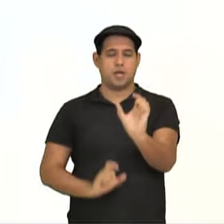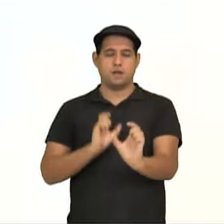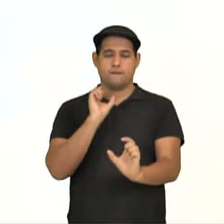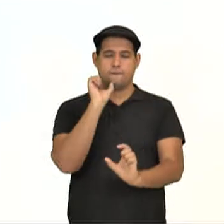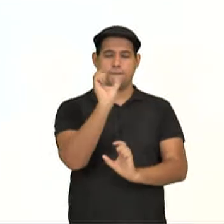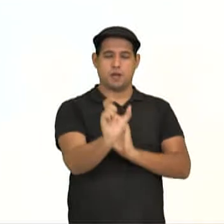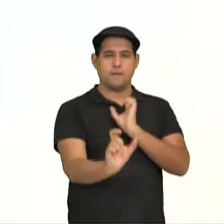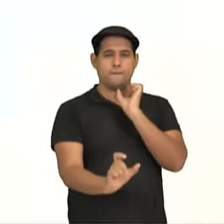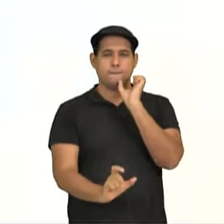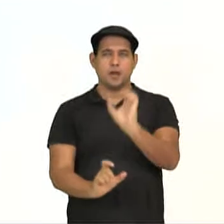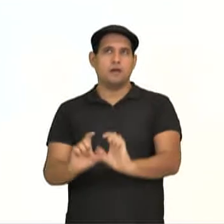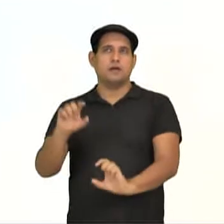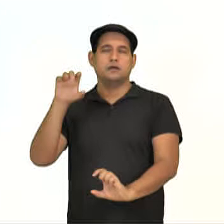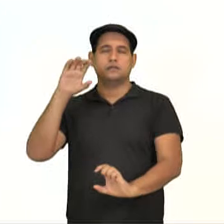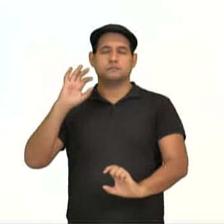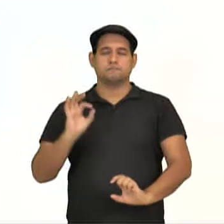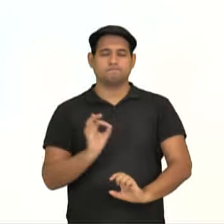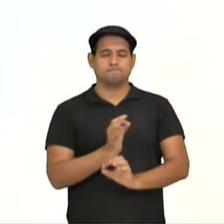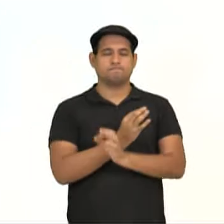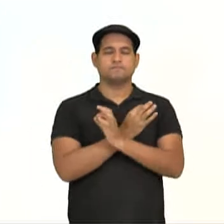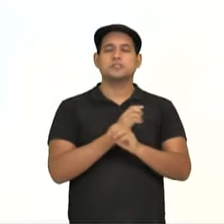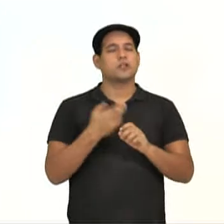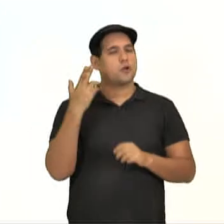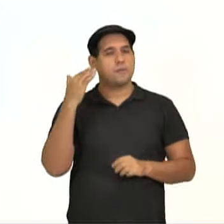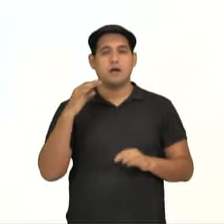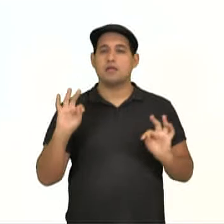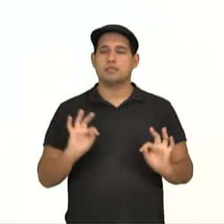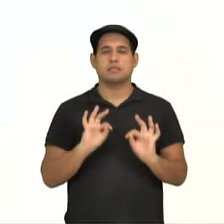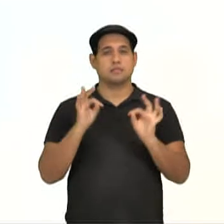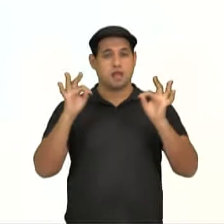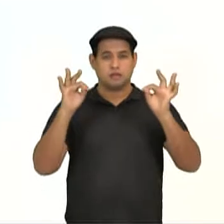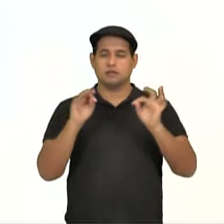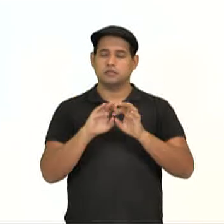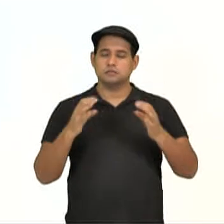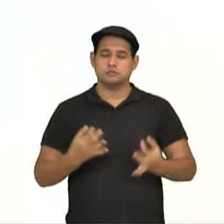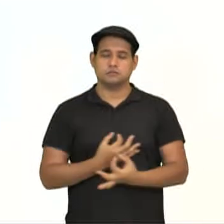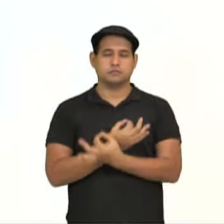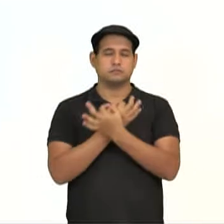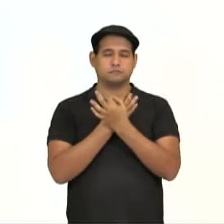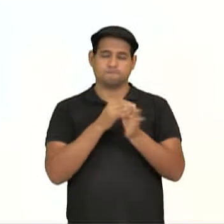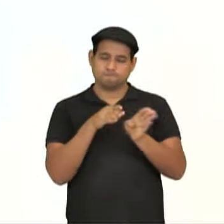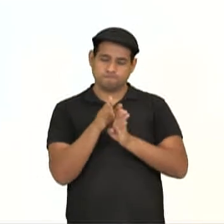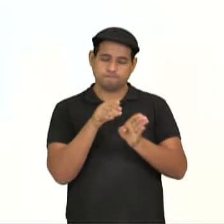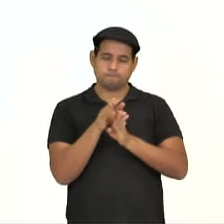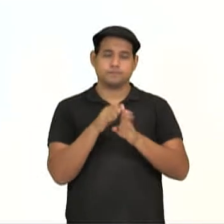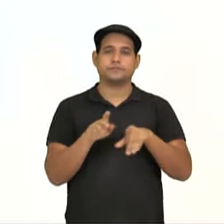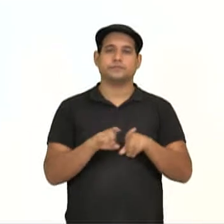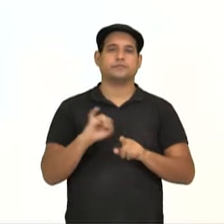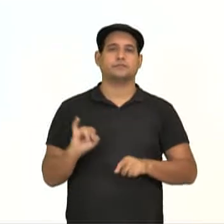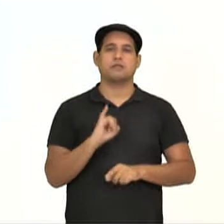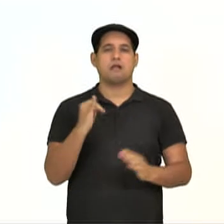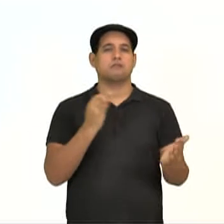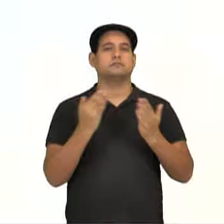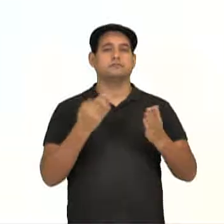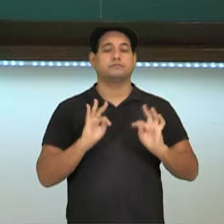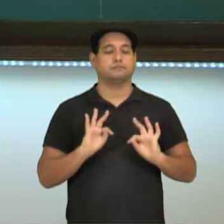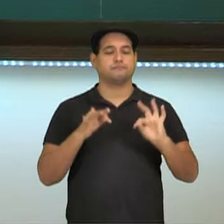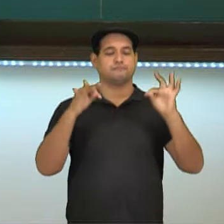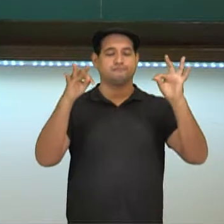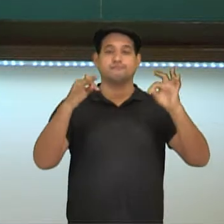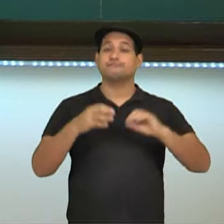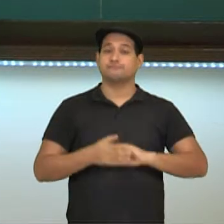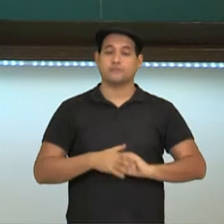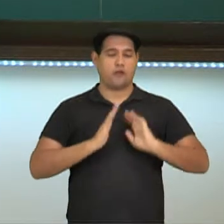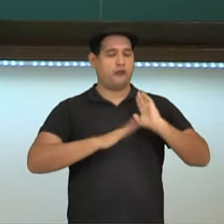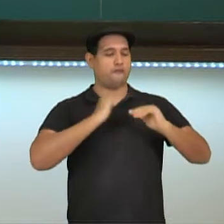meditação. É muito comum essa técnica de meditação, a meditação guiada, e é importante nós associarmos a tecnologia,